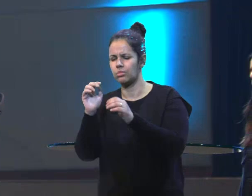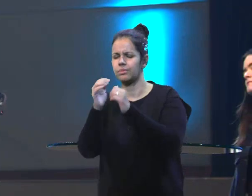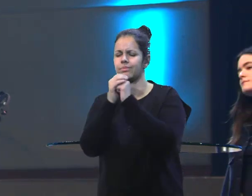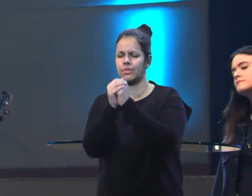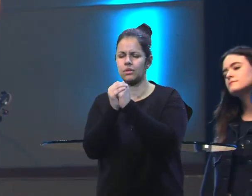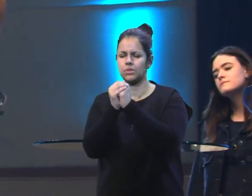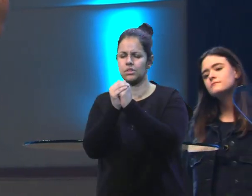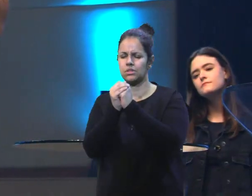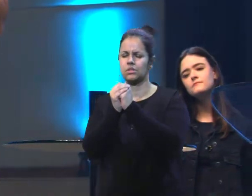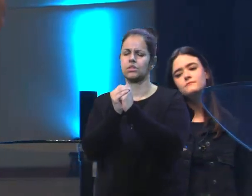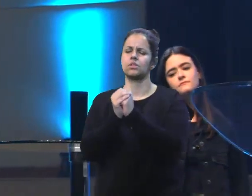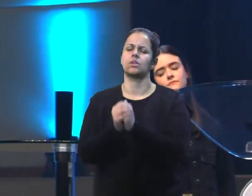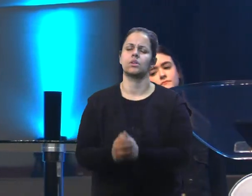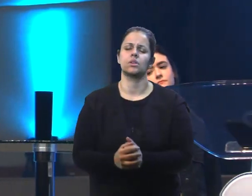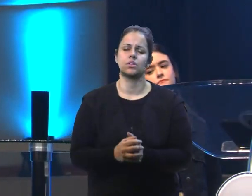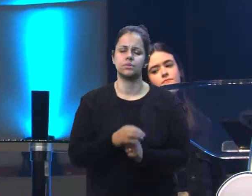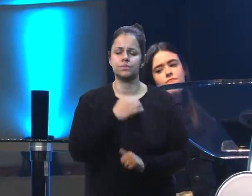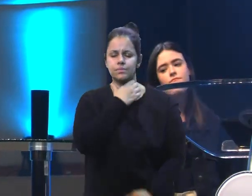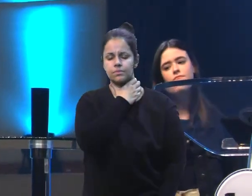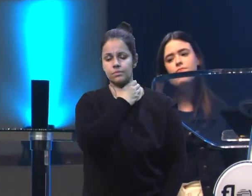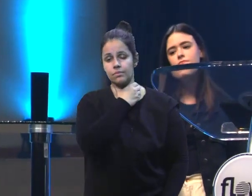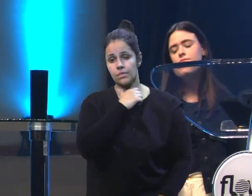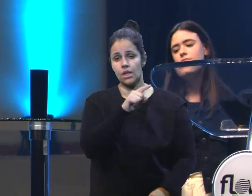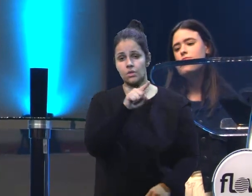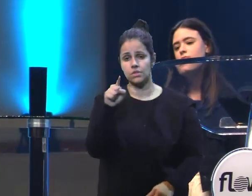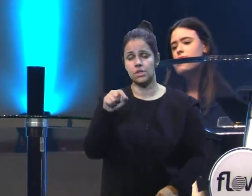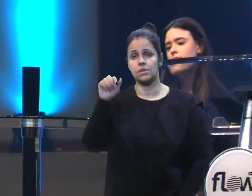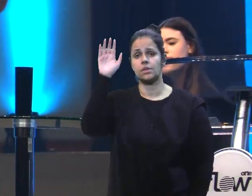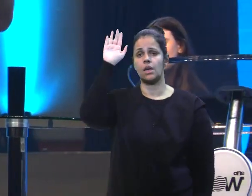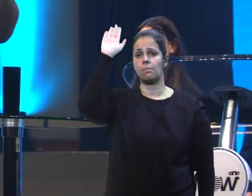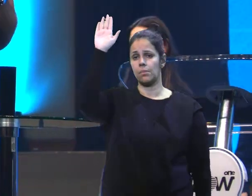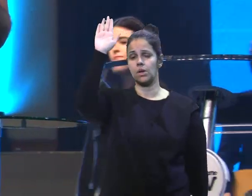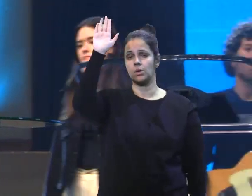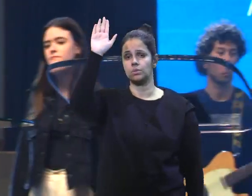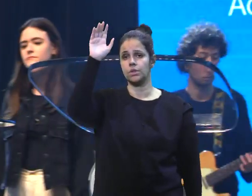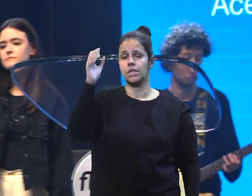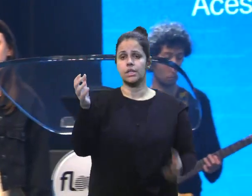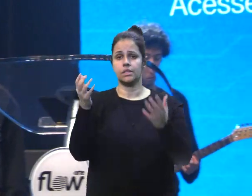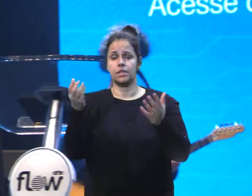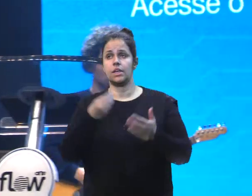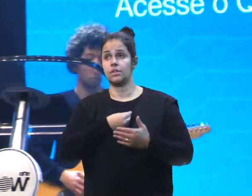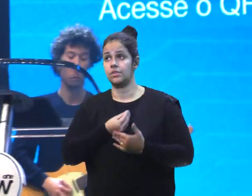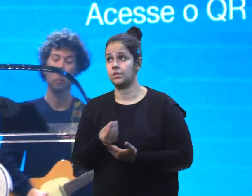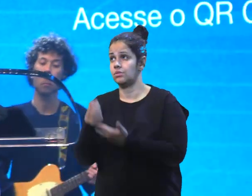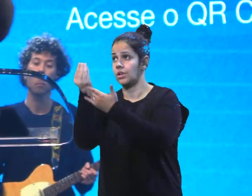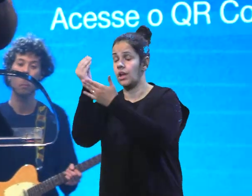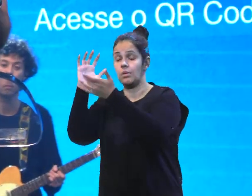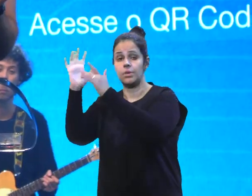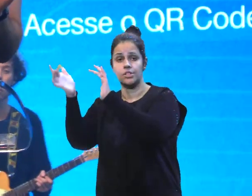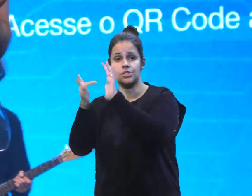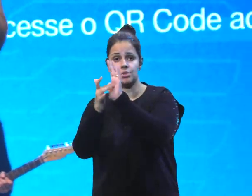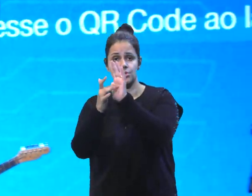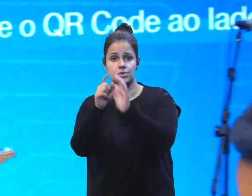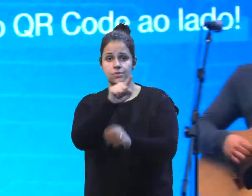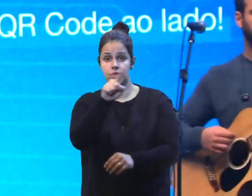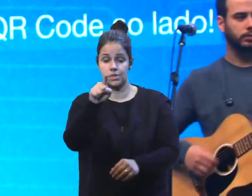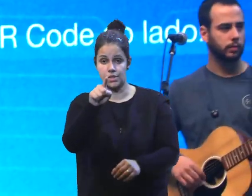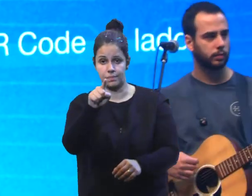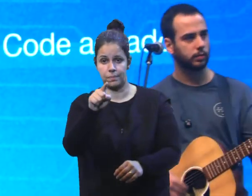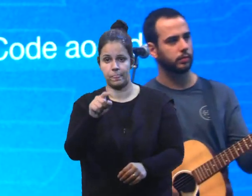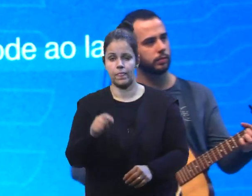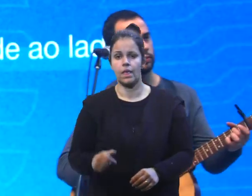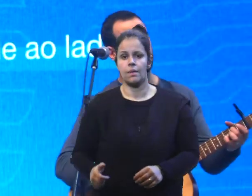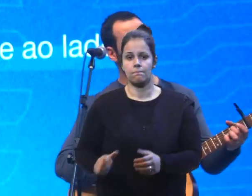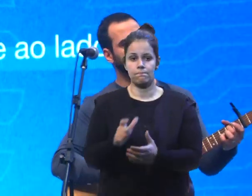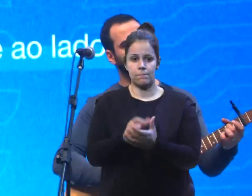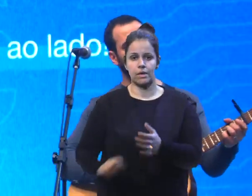amém. Eu vou pedir para você que levantou a tua mão, decidindo entregar a tua vida a Jesus, para você fazer uma coisa. Você pegar o seu